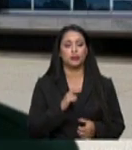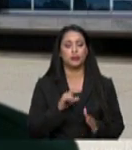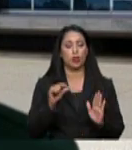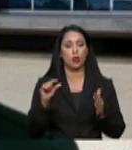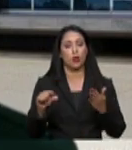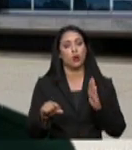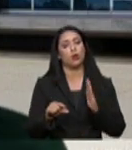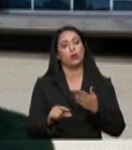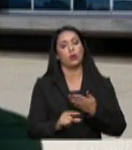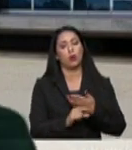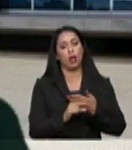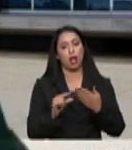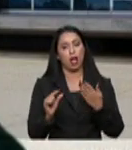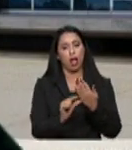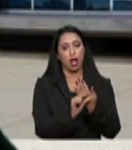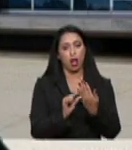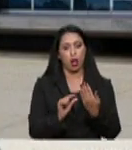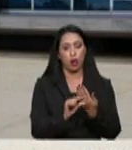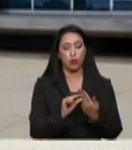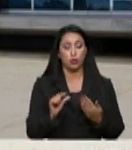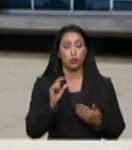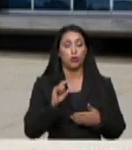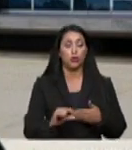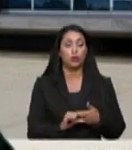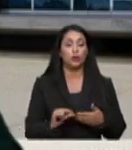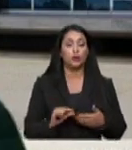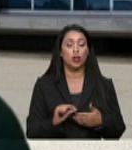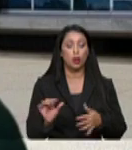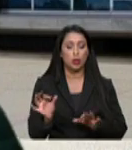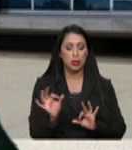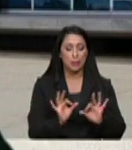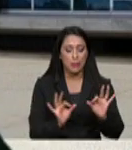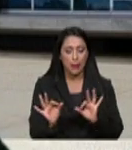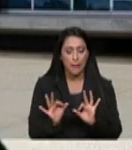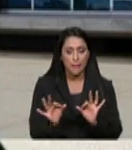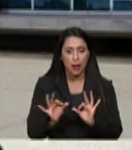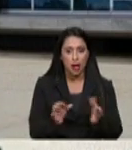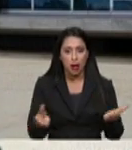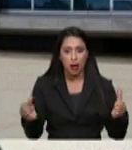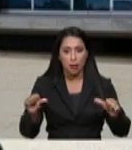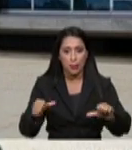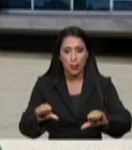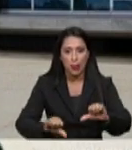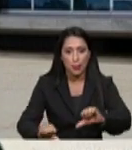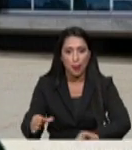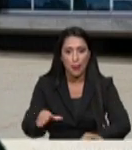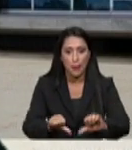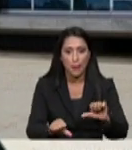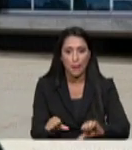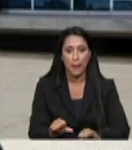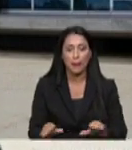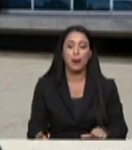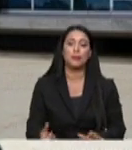Apple em obra de 2019 os engenheiros do Cabo é aonde obra na qual Ele